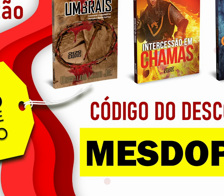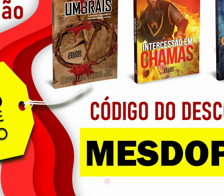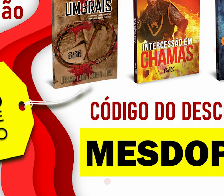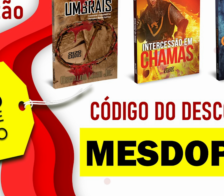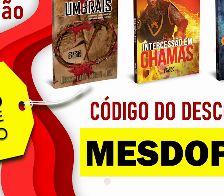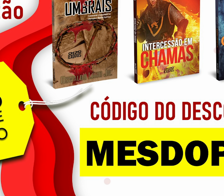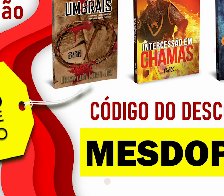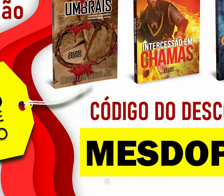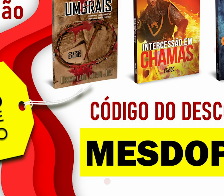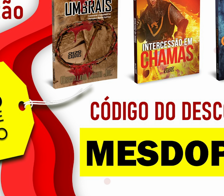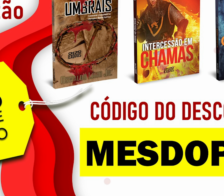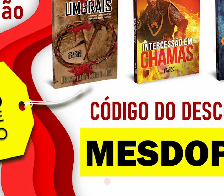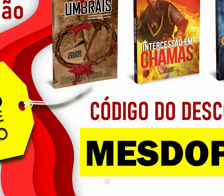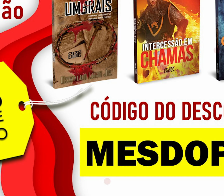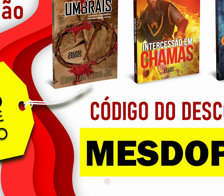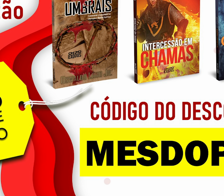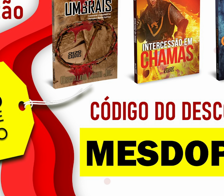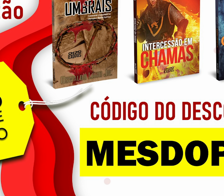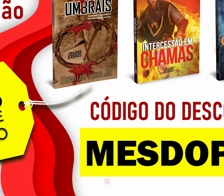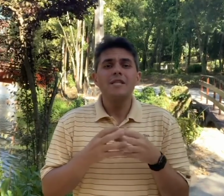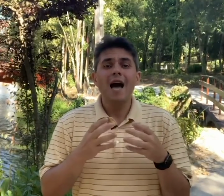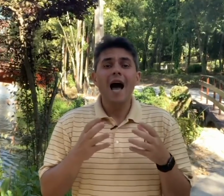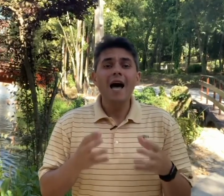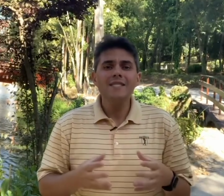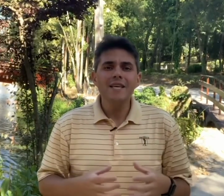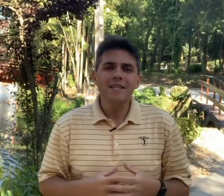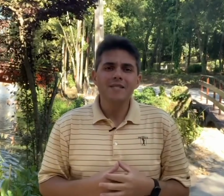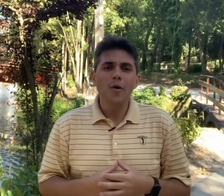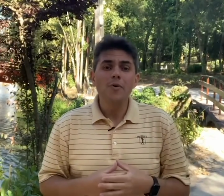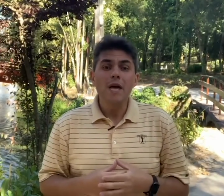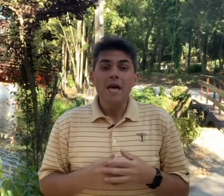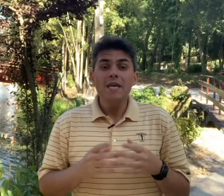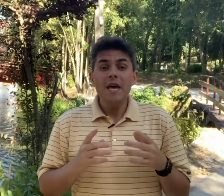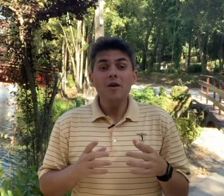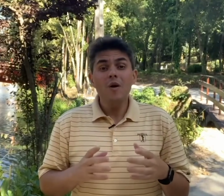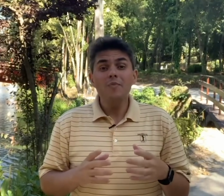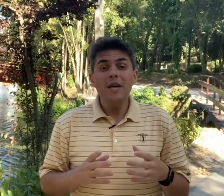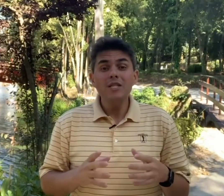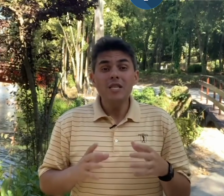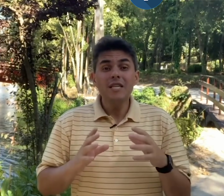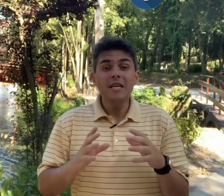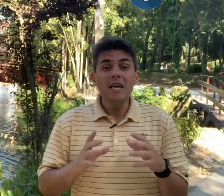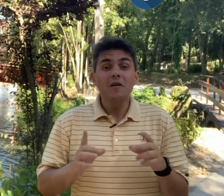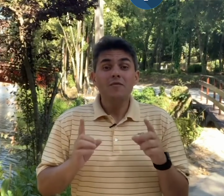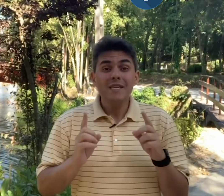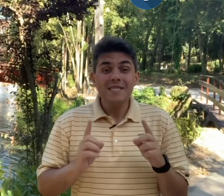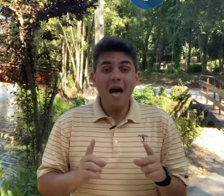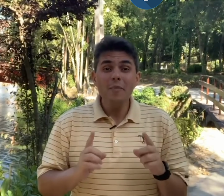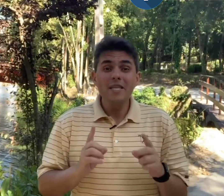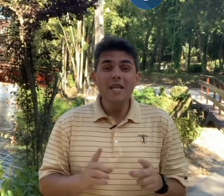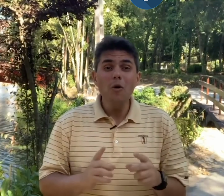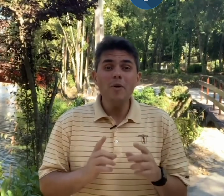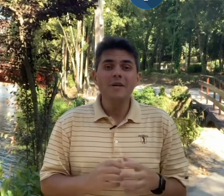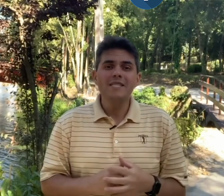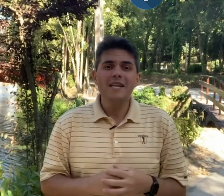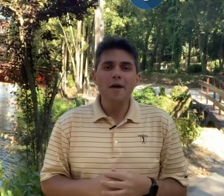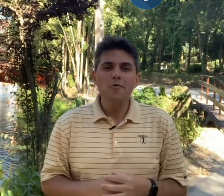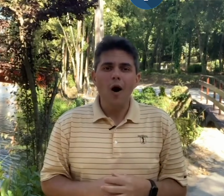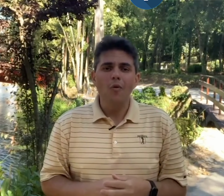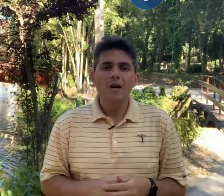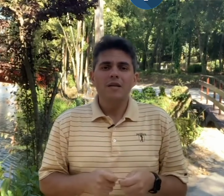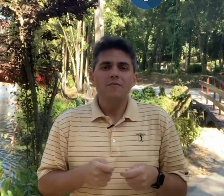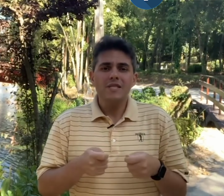um ambiente em que não há julgamento, em um ambiente em que há aceitação e em um ambiente em que você sabe que não